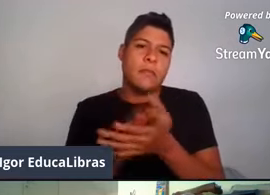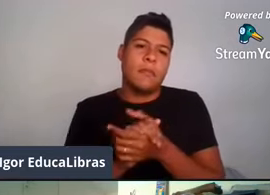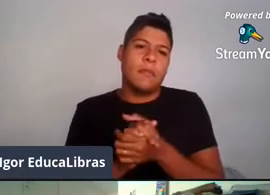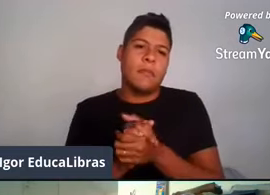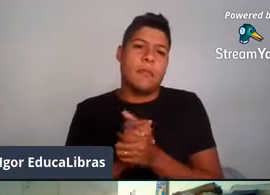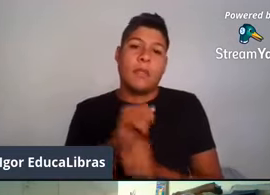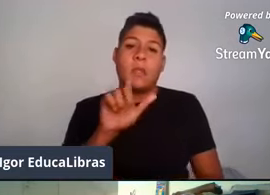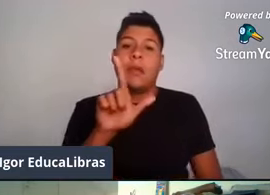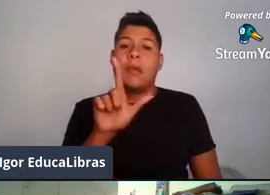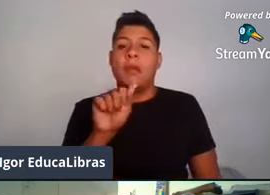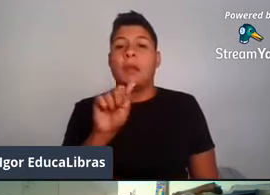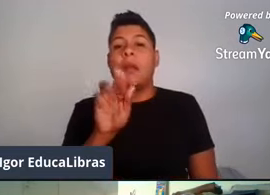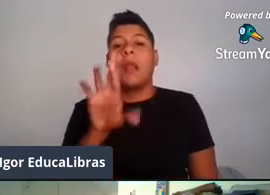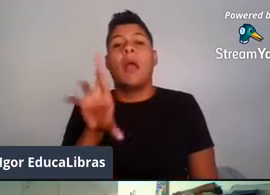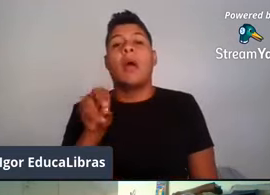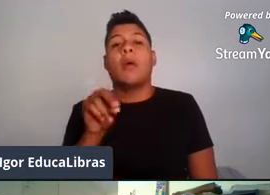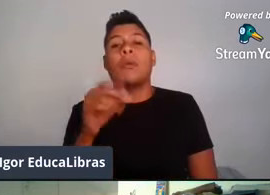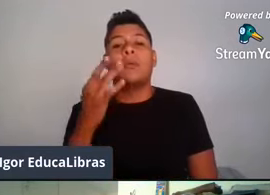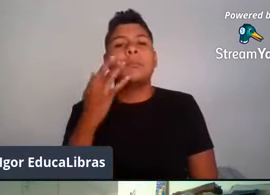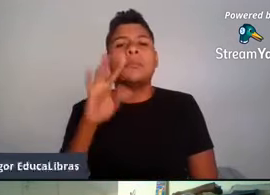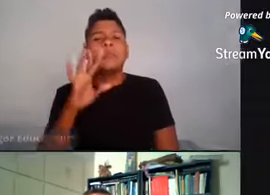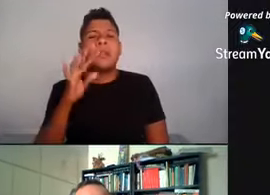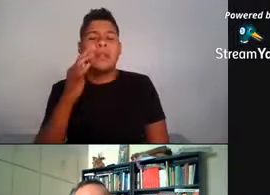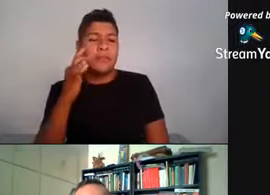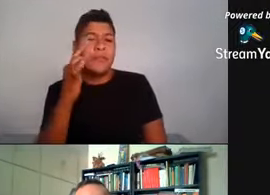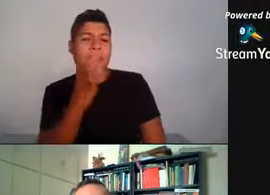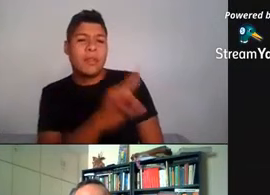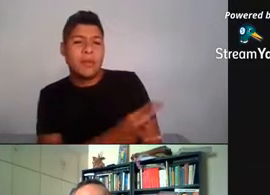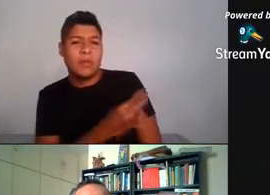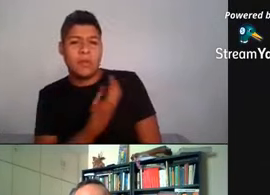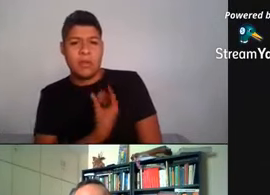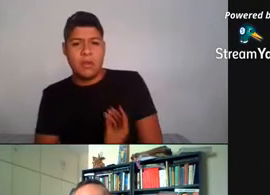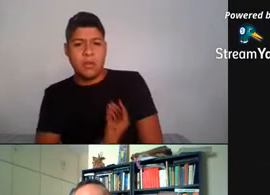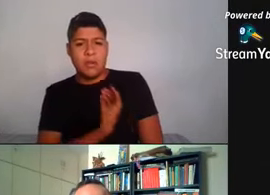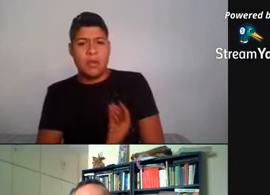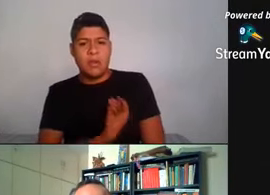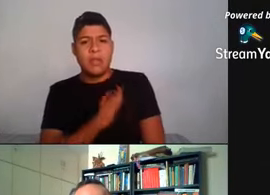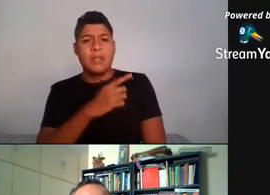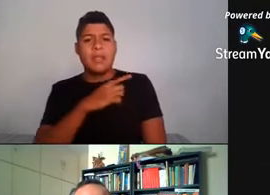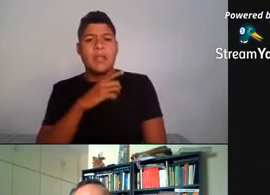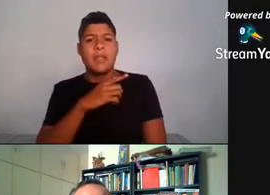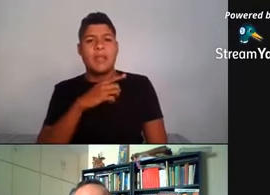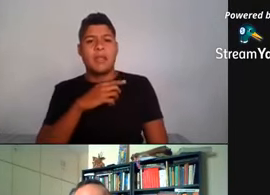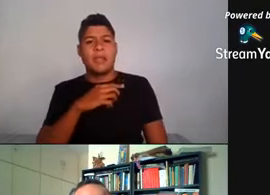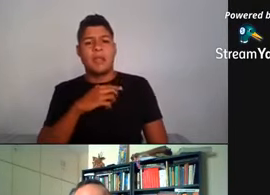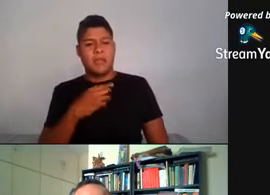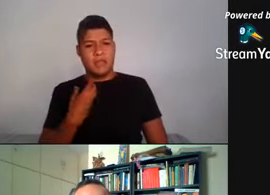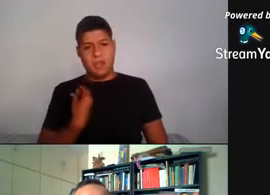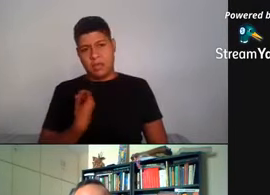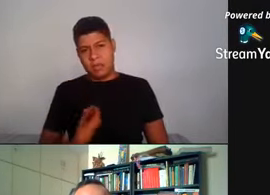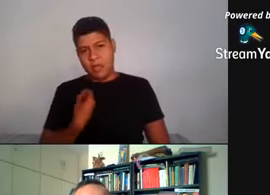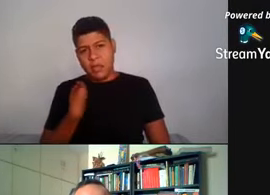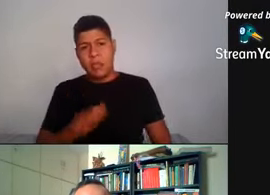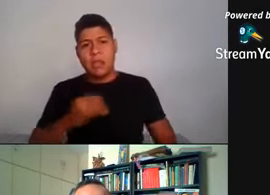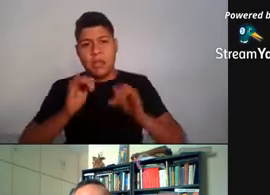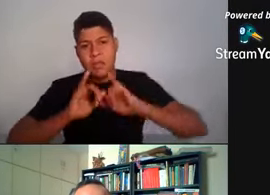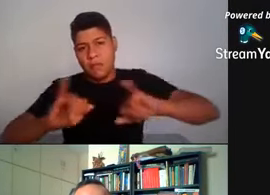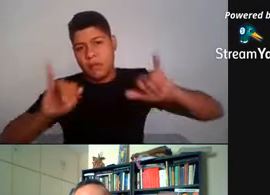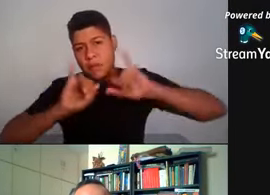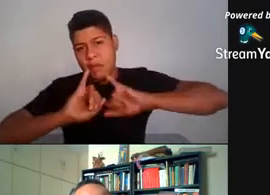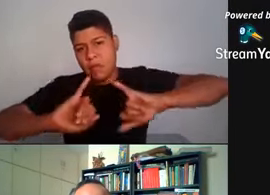Júlio, Laura, não sei se você viu recentemente, tem na Netflix, você viu o documentário Crip